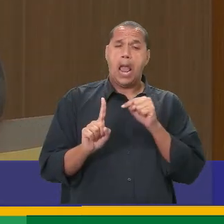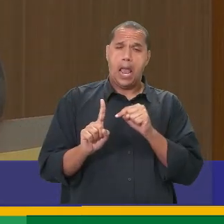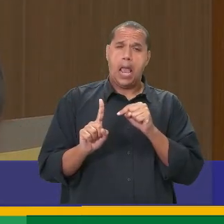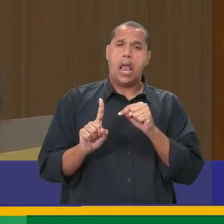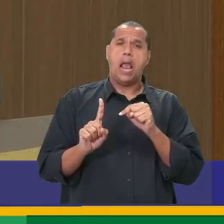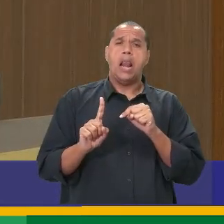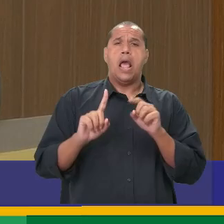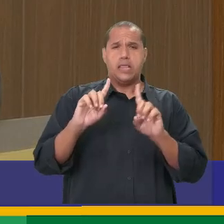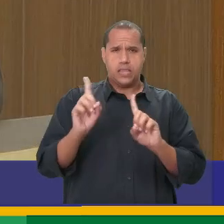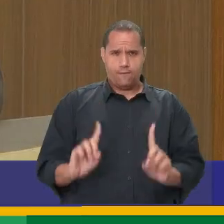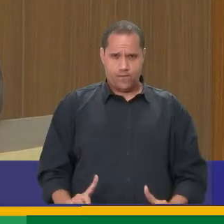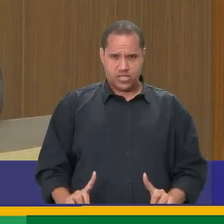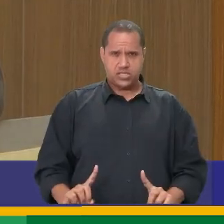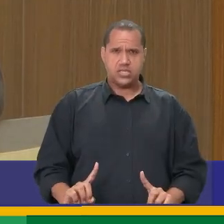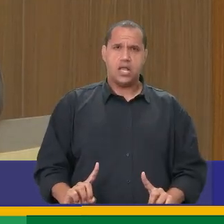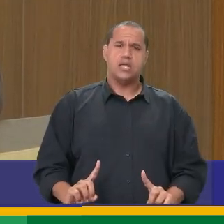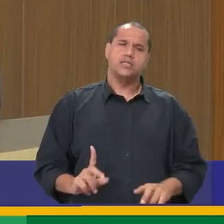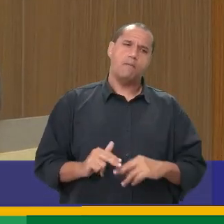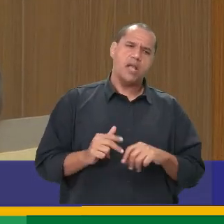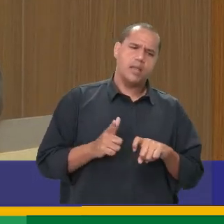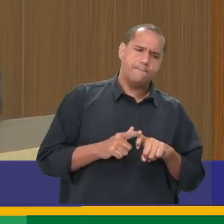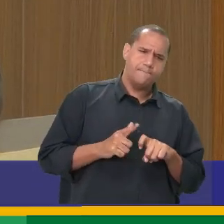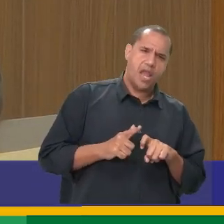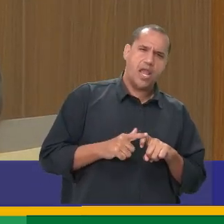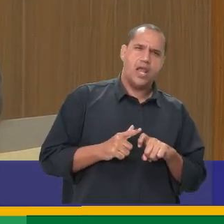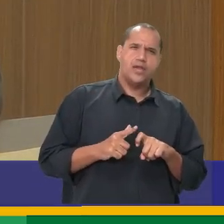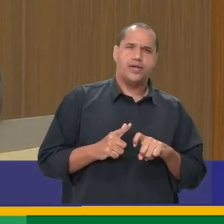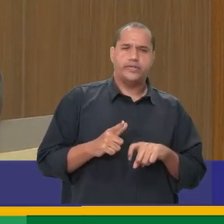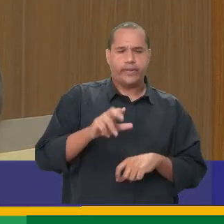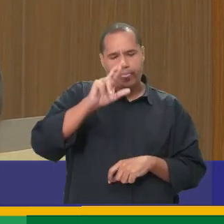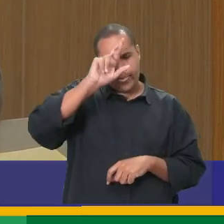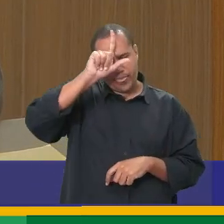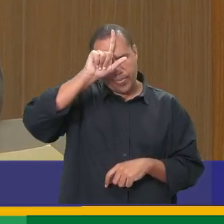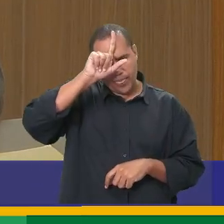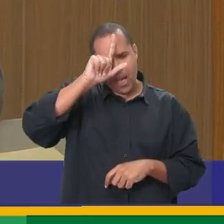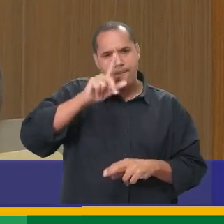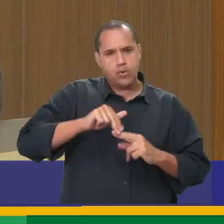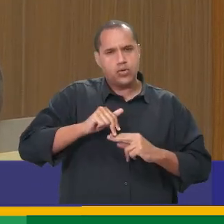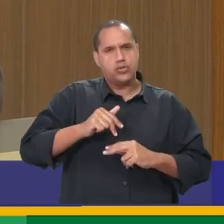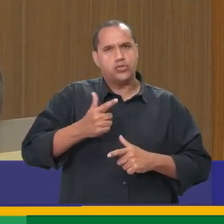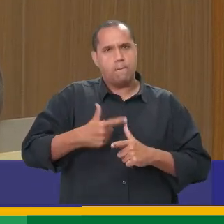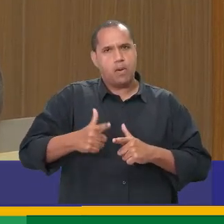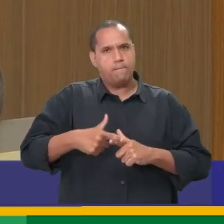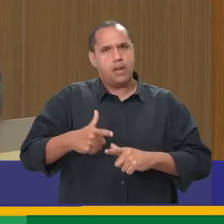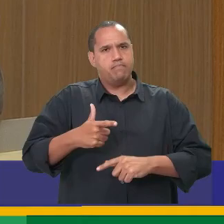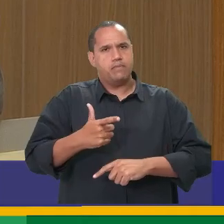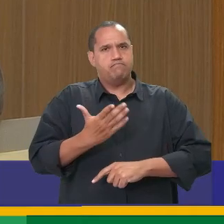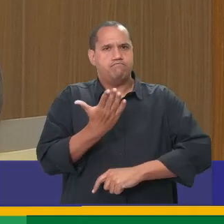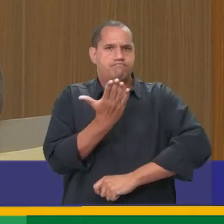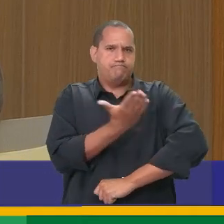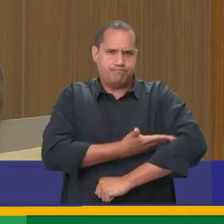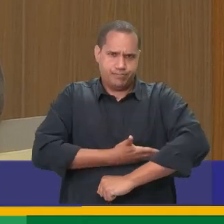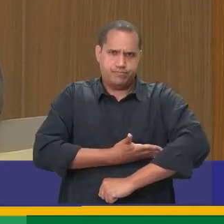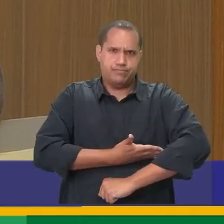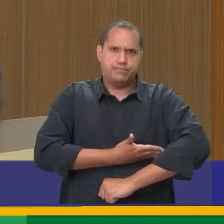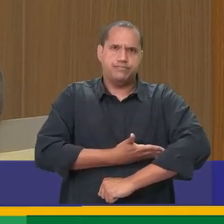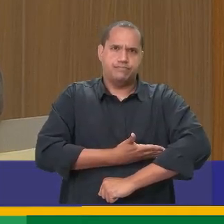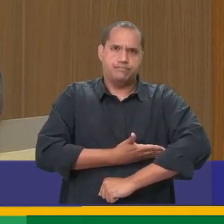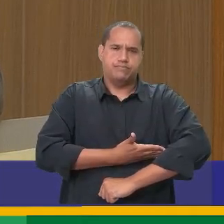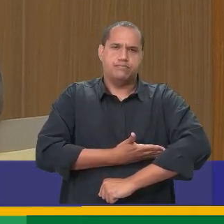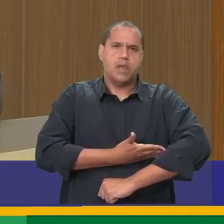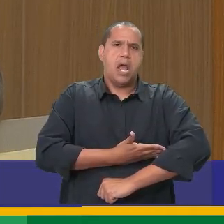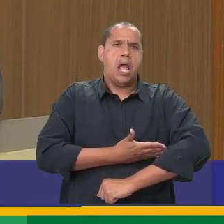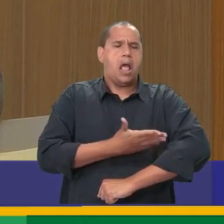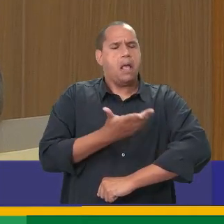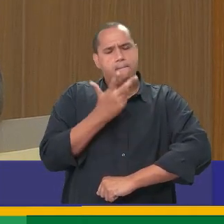médica que causou uma lesão no braço dela ela ficou deficiente de um braço ela perdeu o movimento de